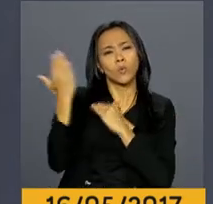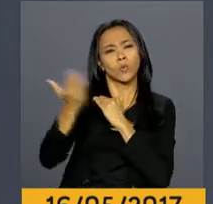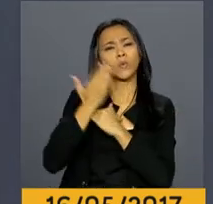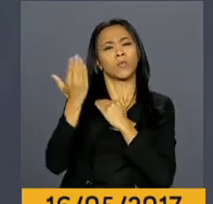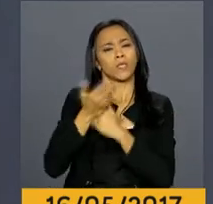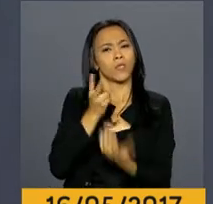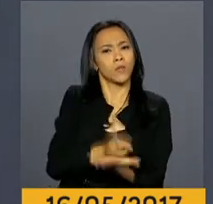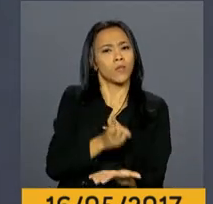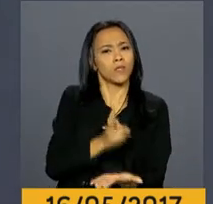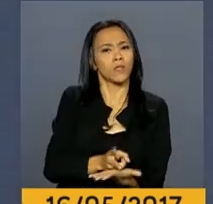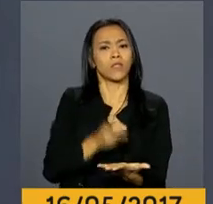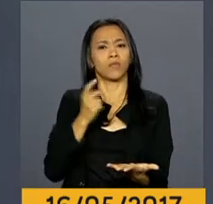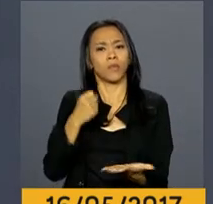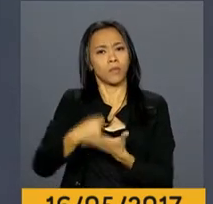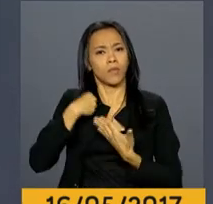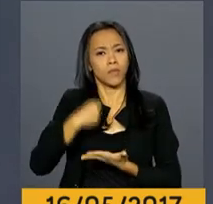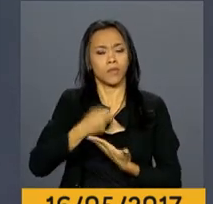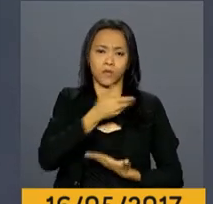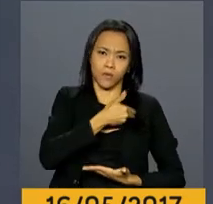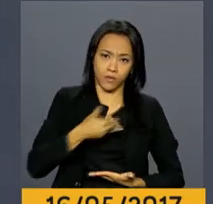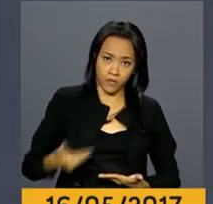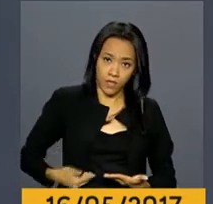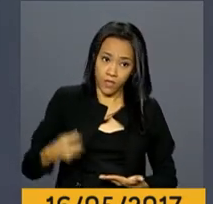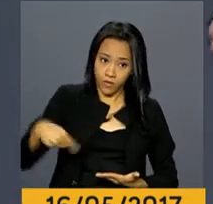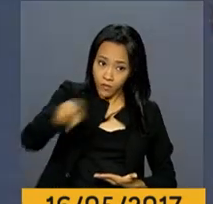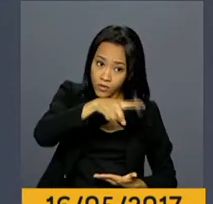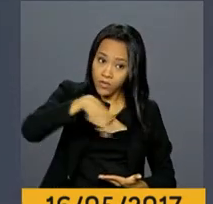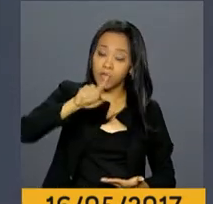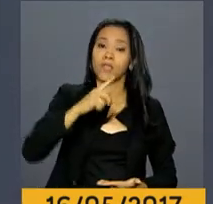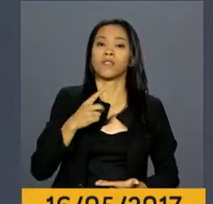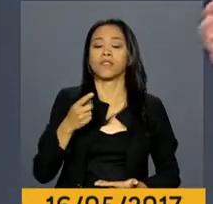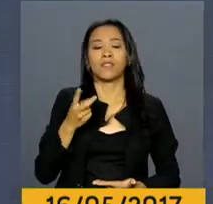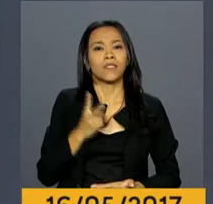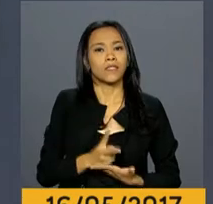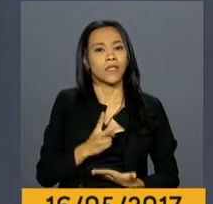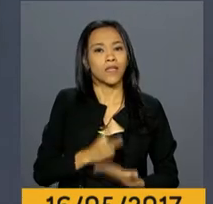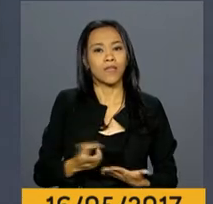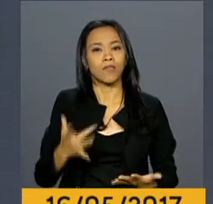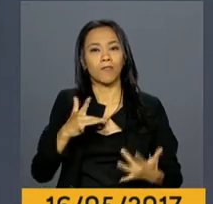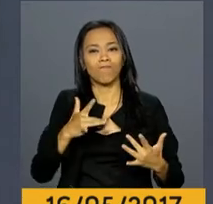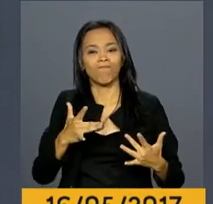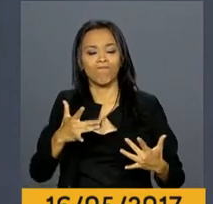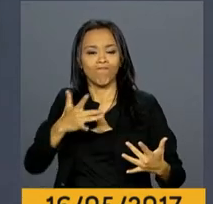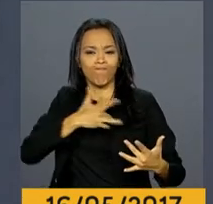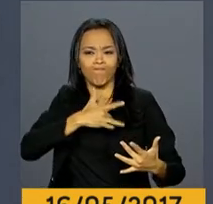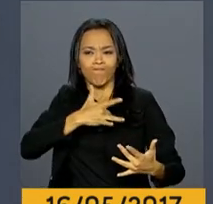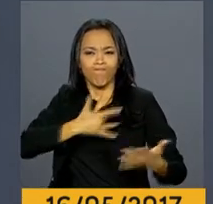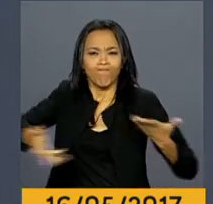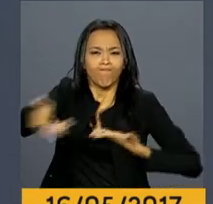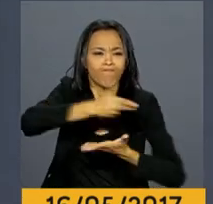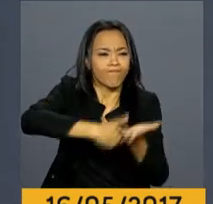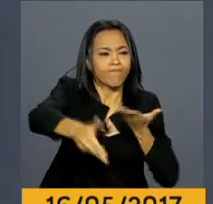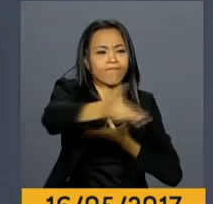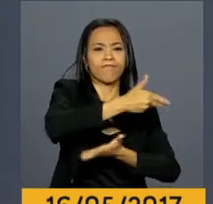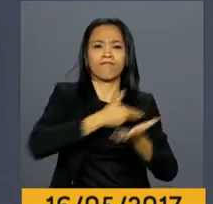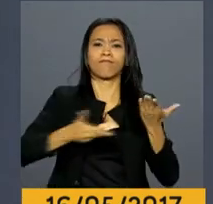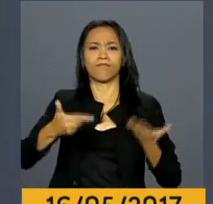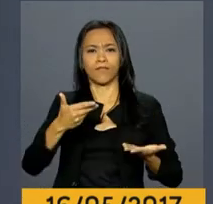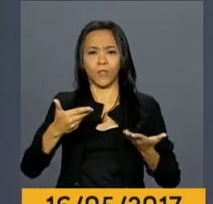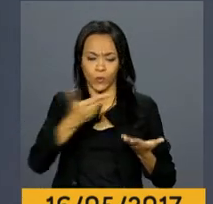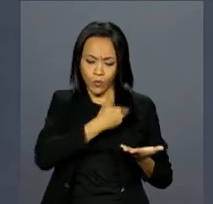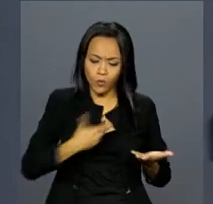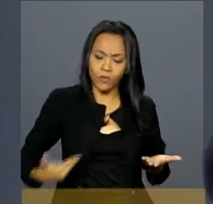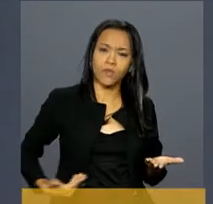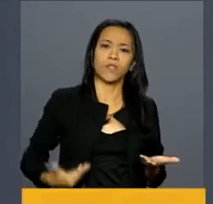enormemente com o governo, que estão irmanados, né, fraternizados nessa questão do governo, que